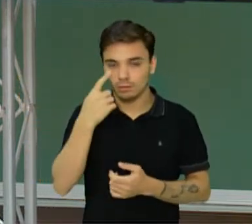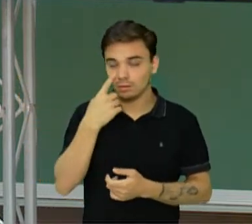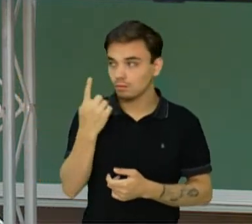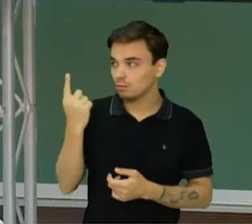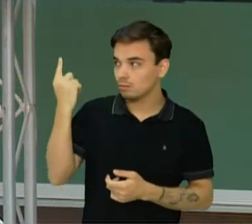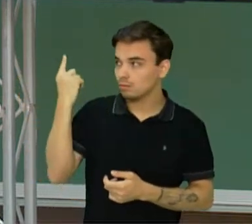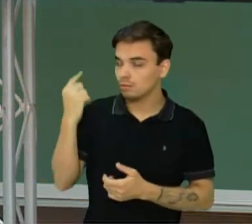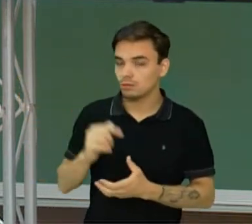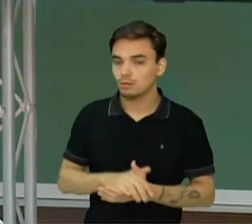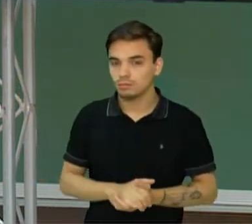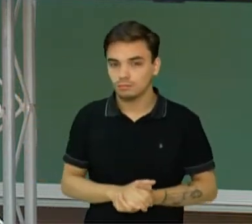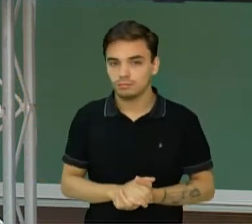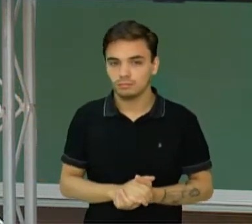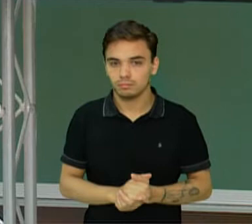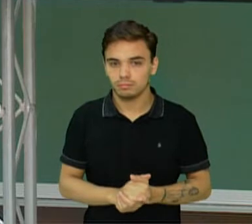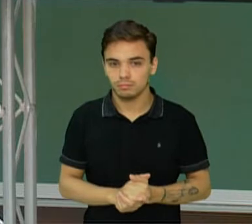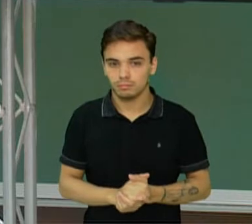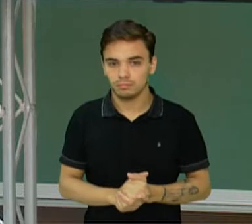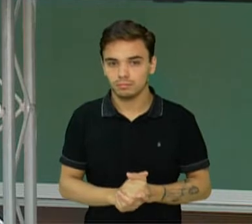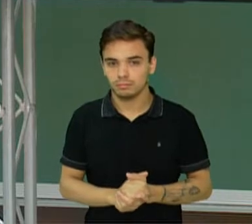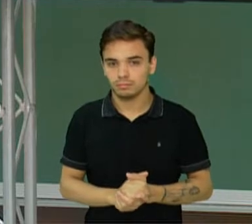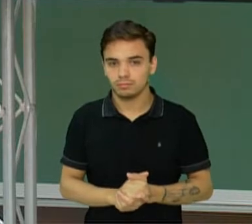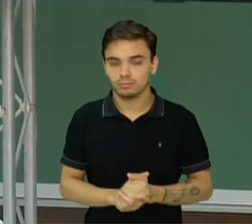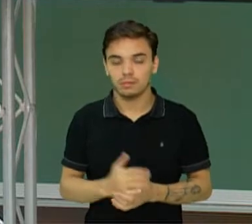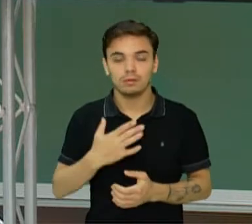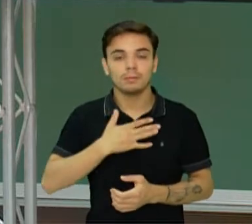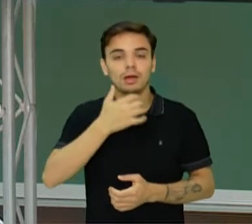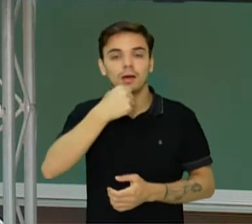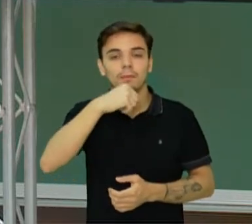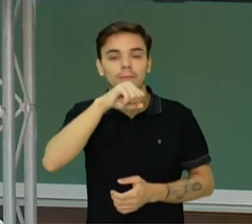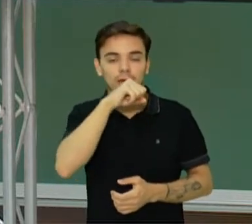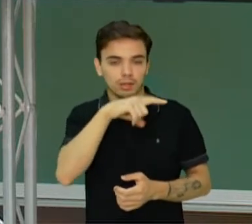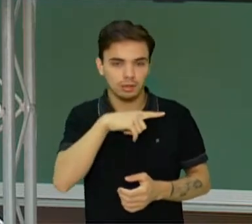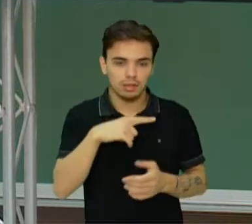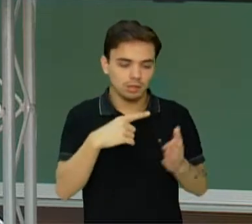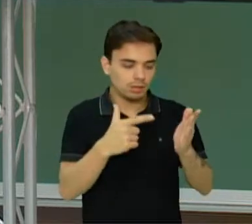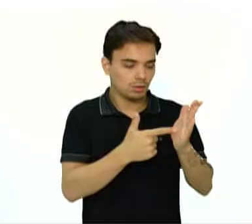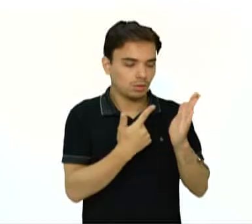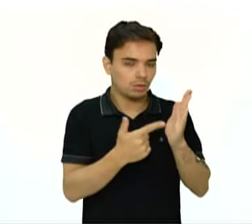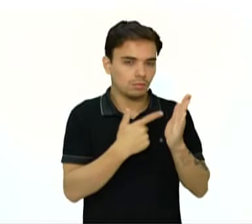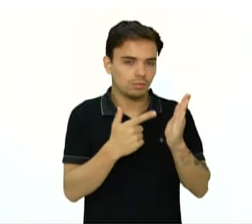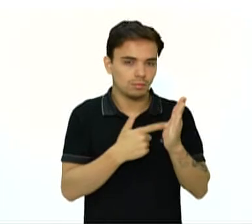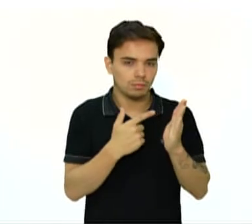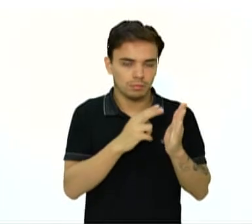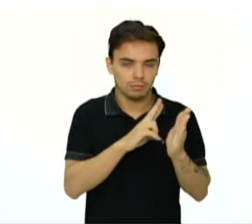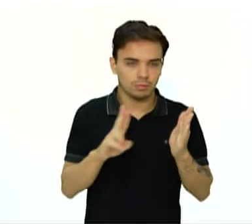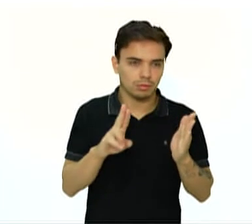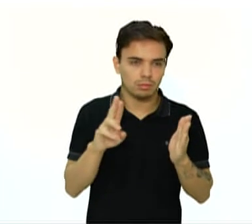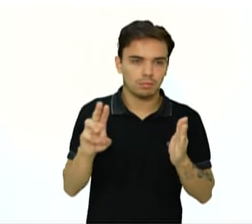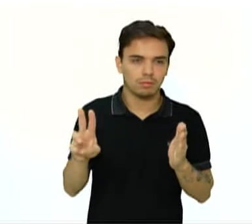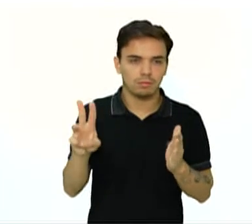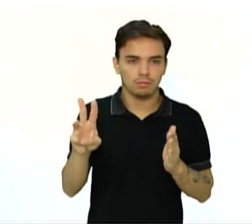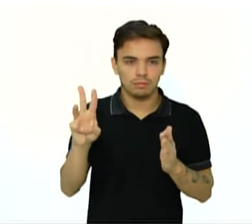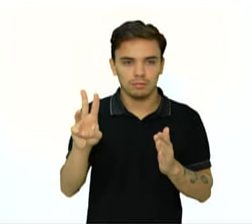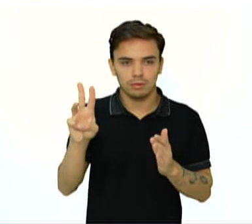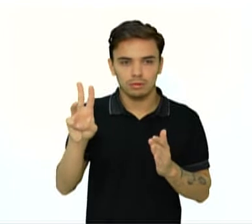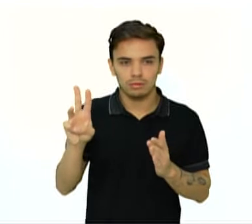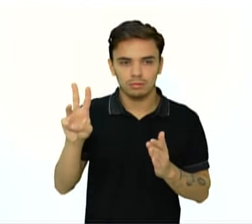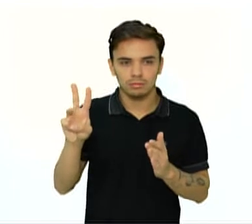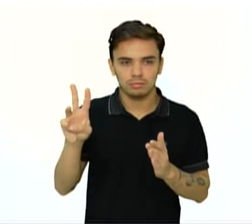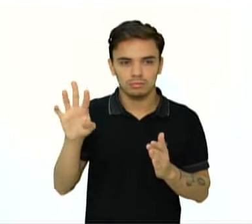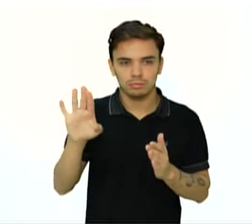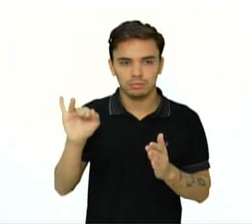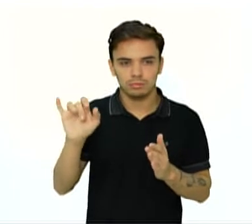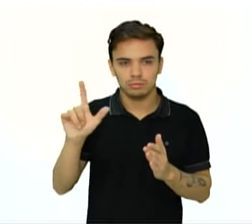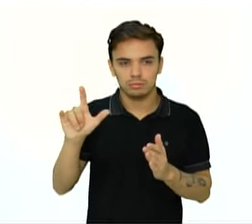is Villette. Minha mãe tem um livro da Charlotte Bronte cujo nome é Villette. Uma ideia de posse, né?